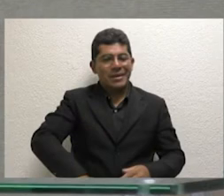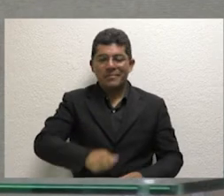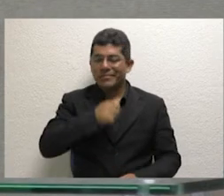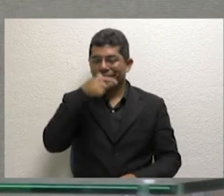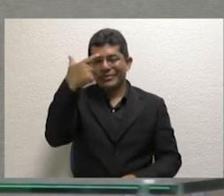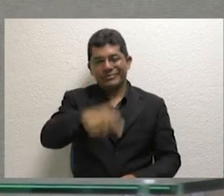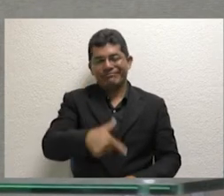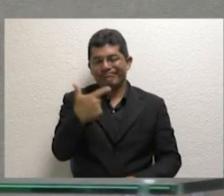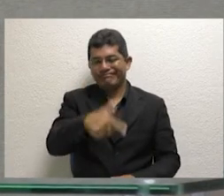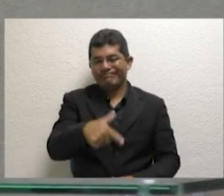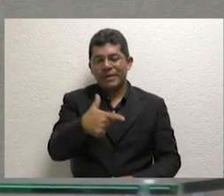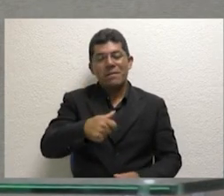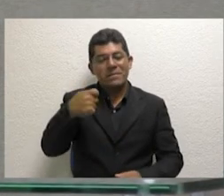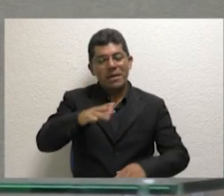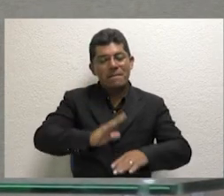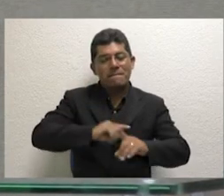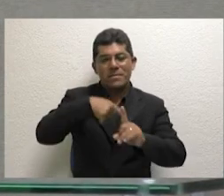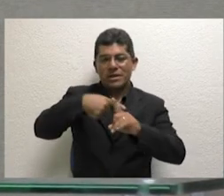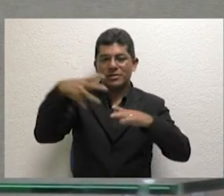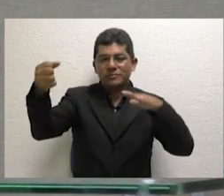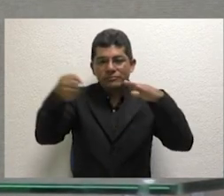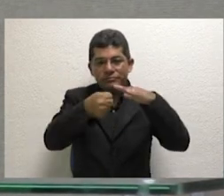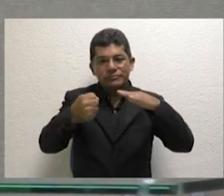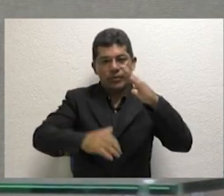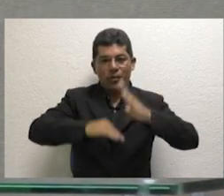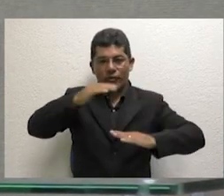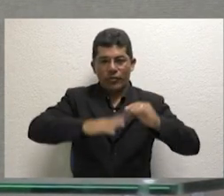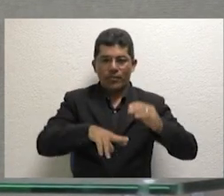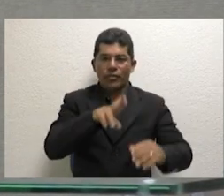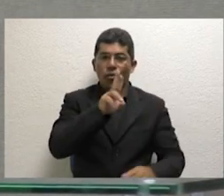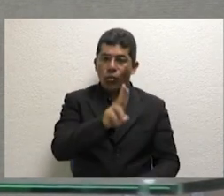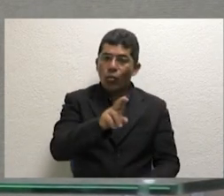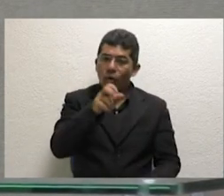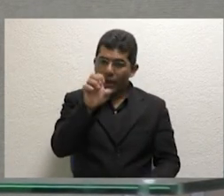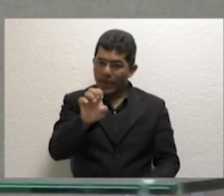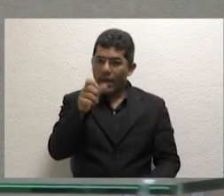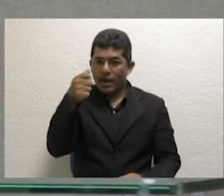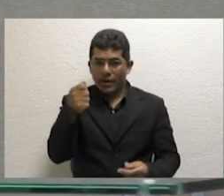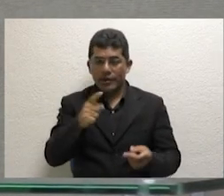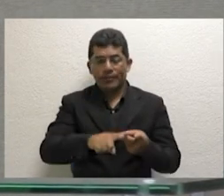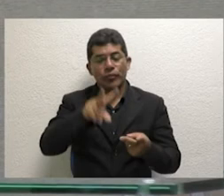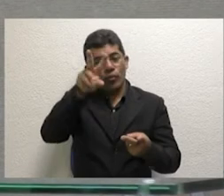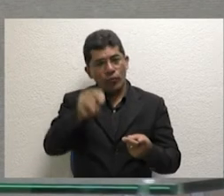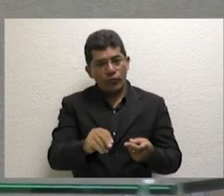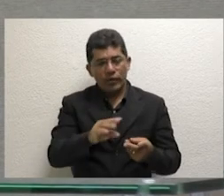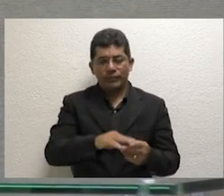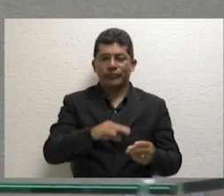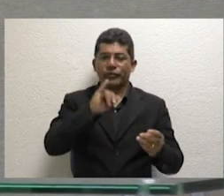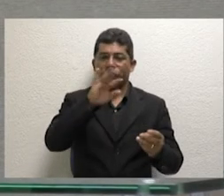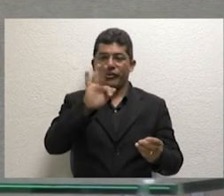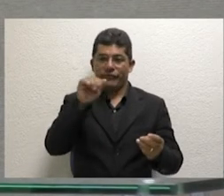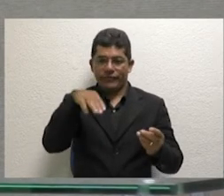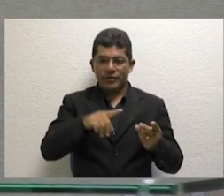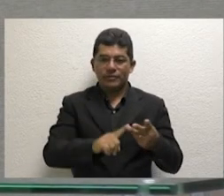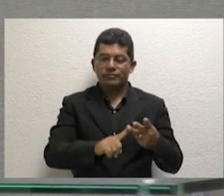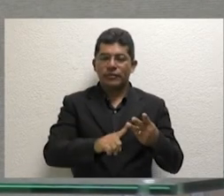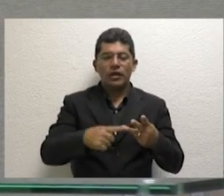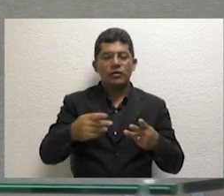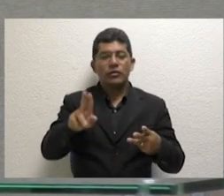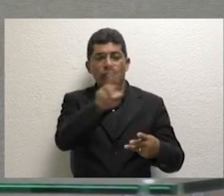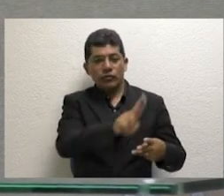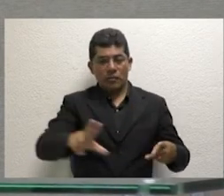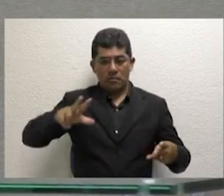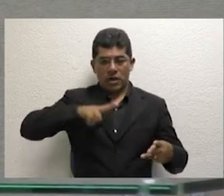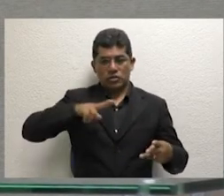ter mais mão de obra preparada a OEA o FAM o IFAM as universidades particulares jogam